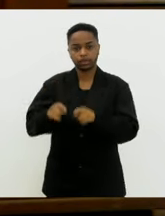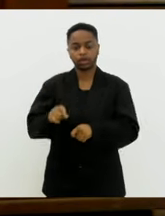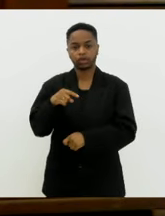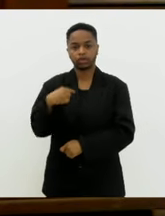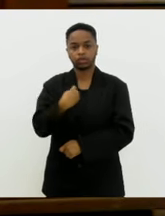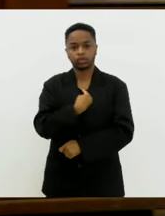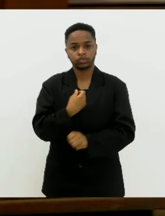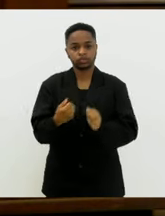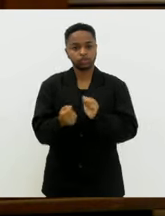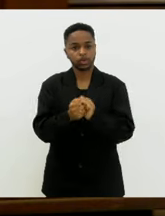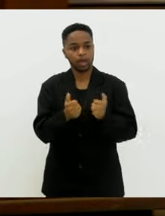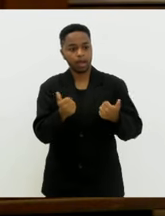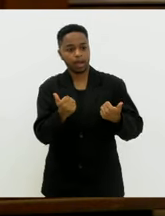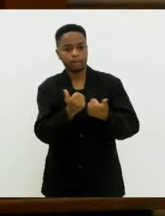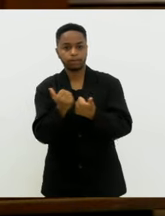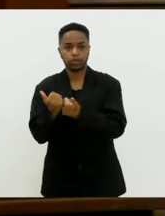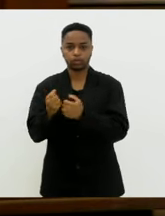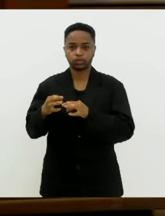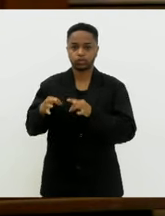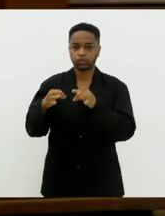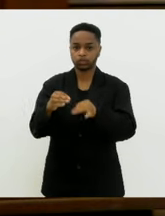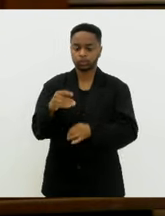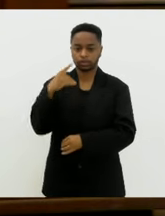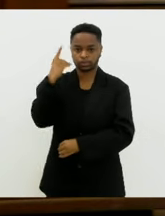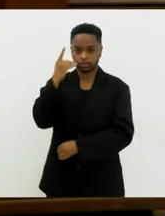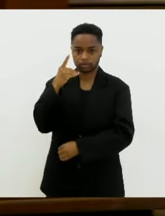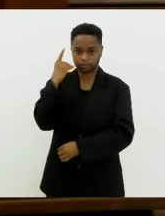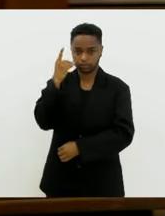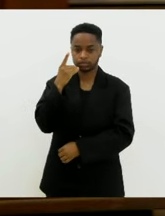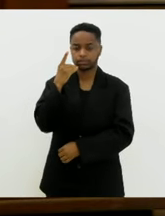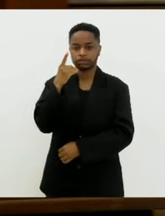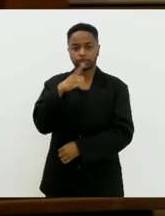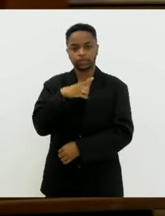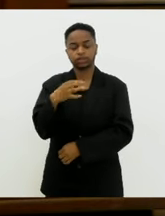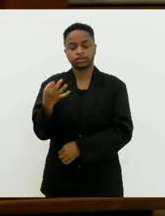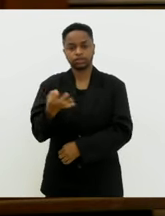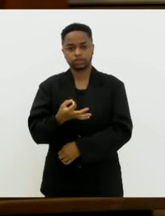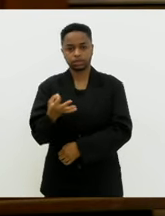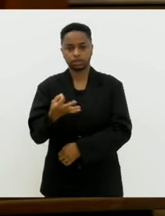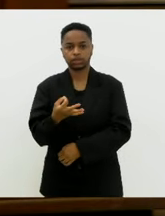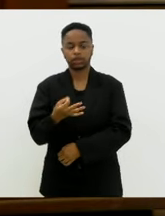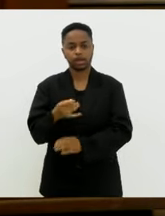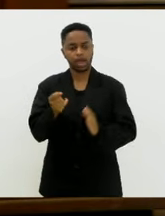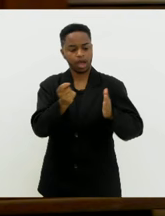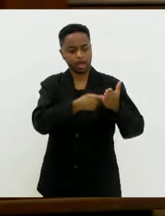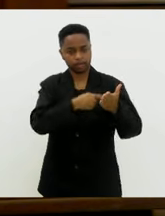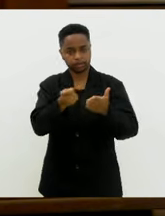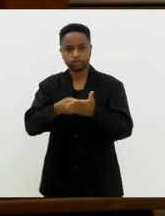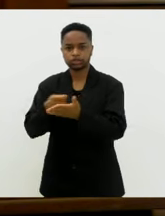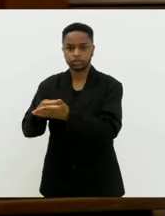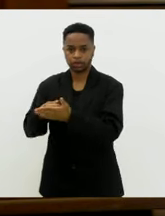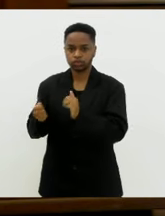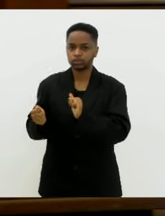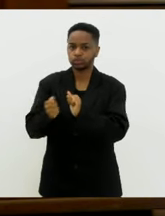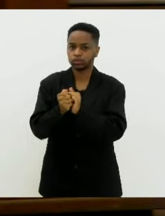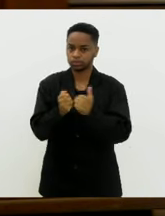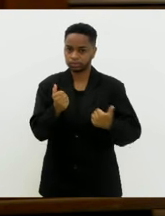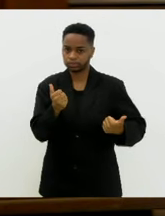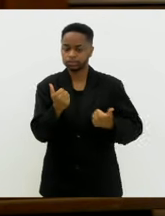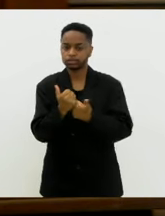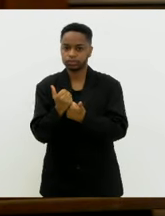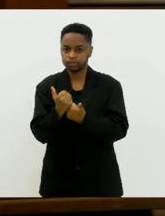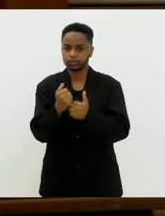apoio de todos os deputados e deputadas que certamente assinarão juntos com